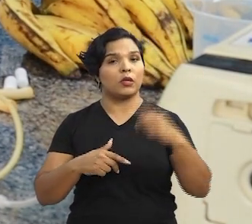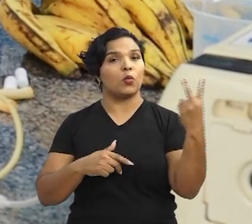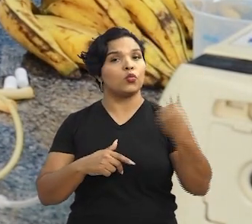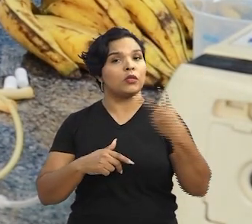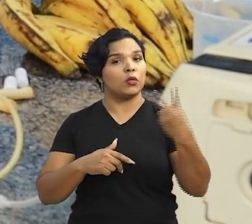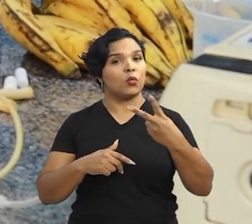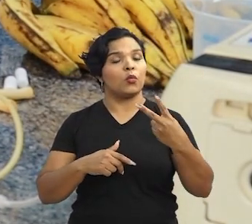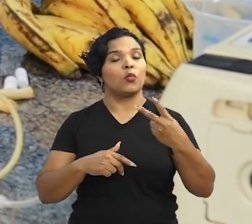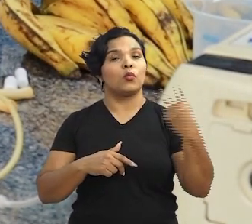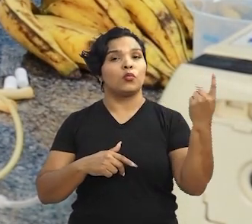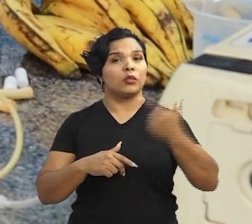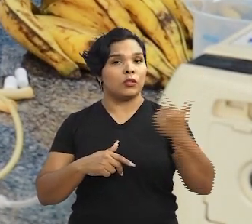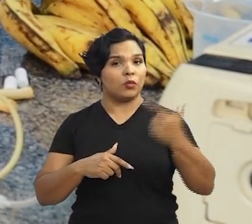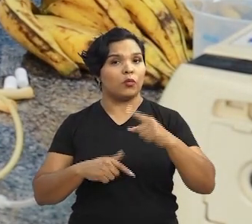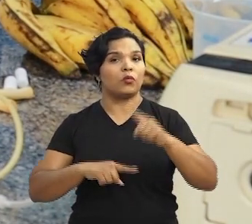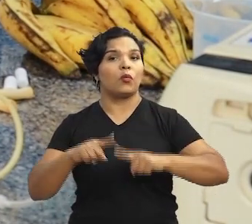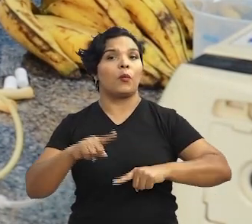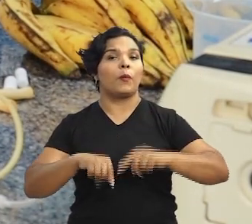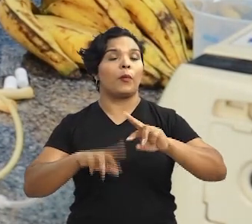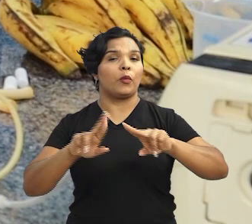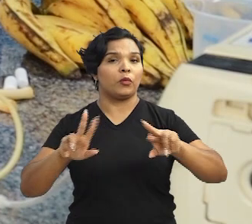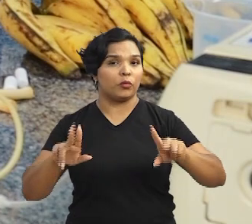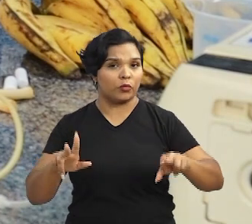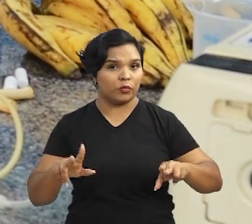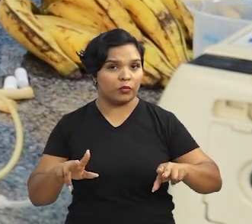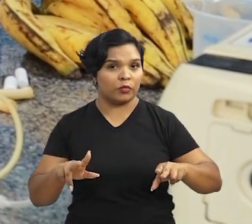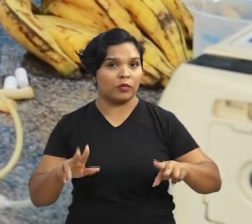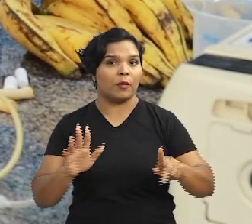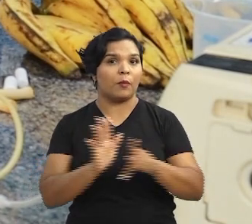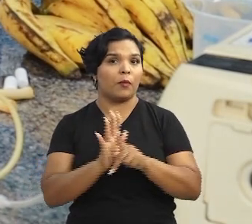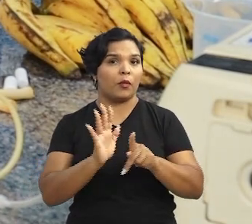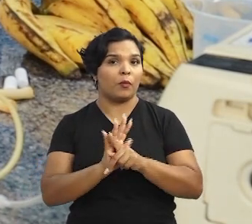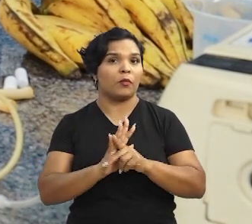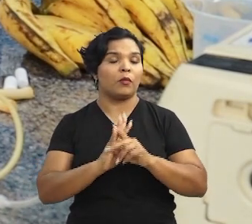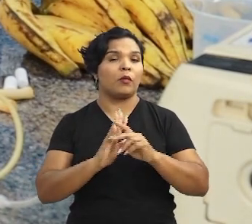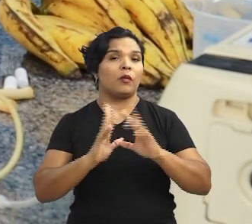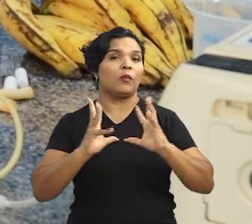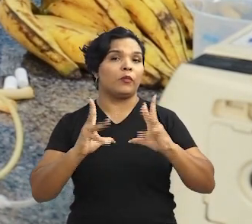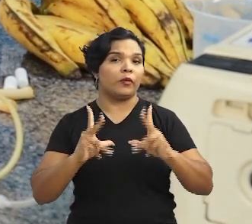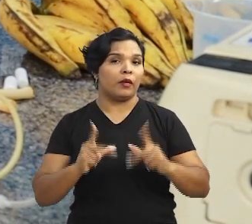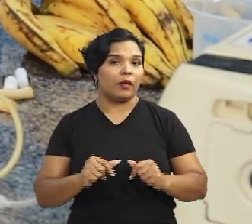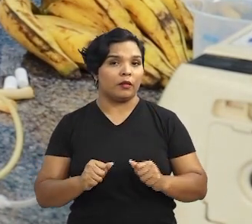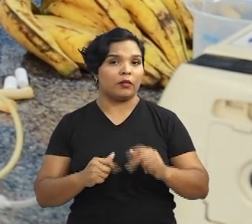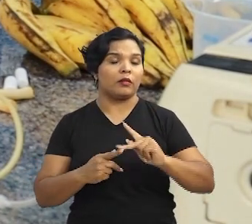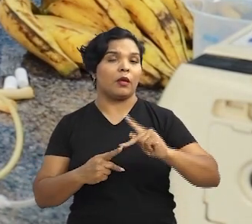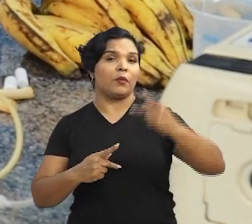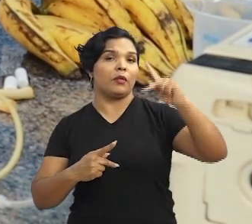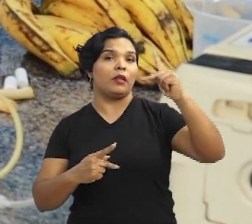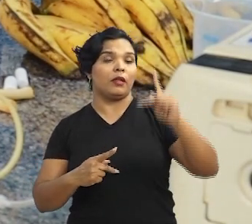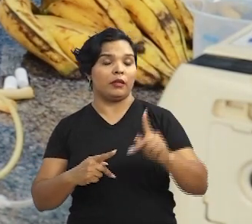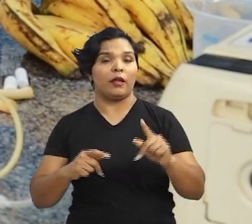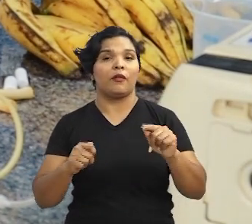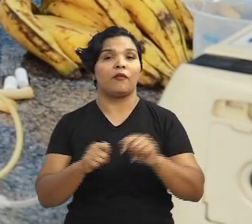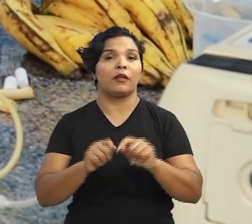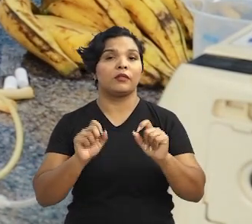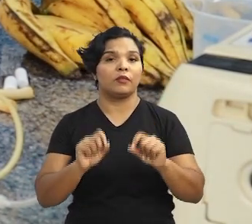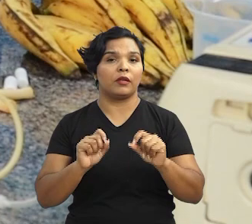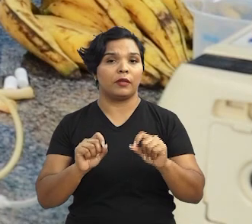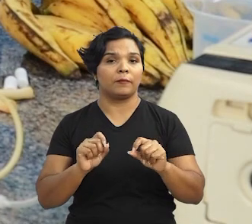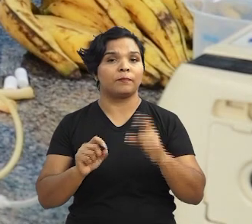obter um segundo produto, que é um extrato purificado dessa proteína. Então, a gente quer fazer com